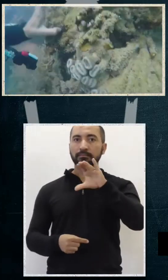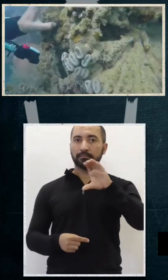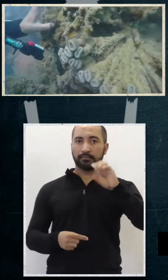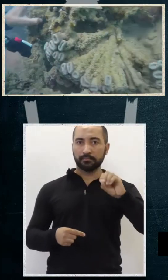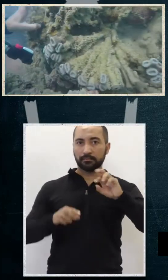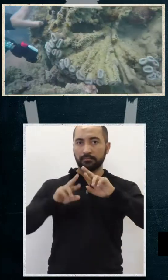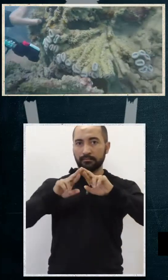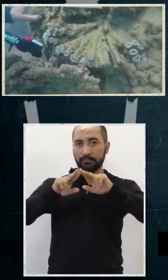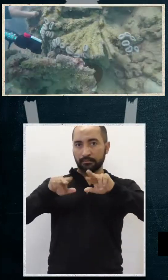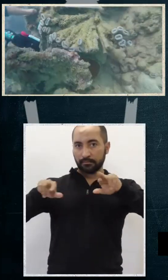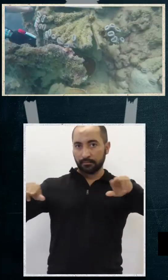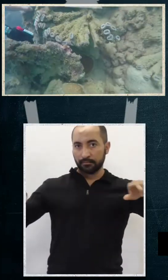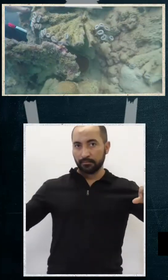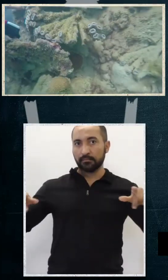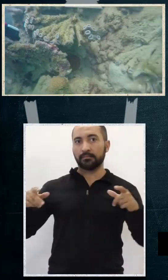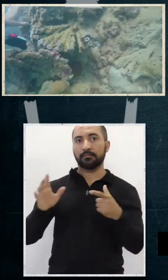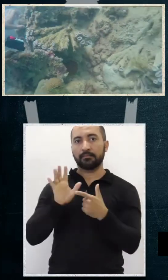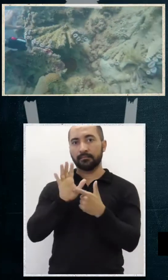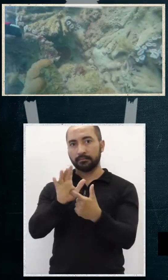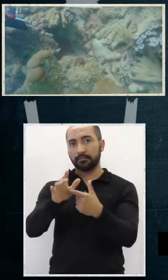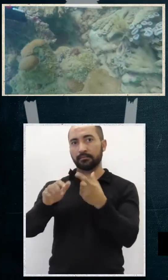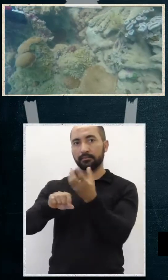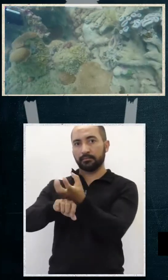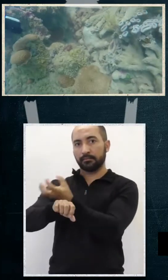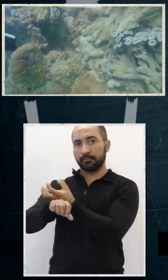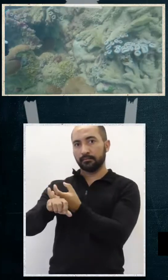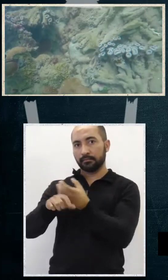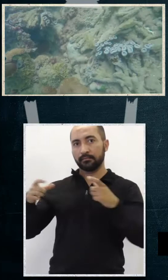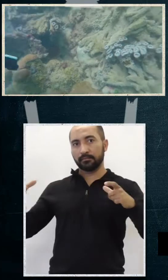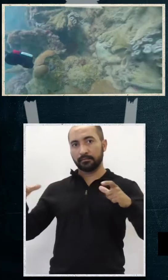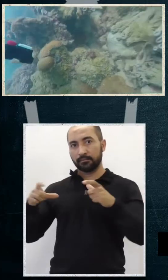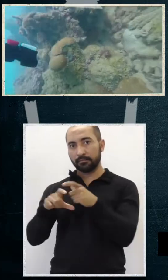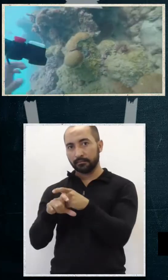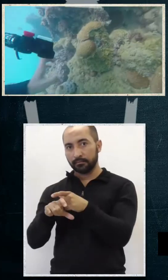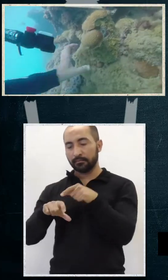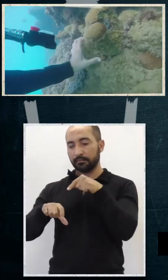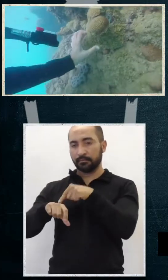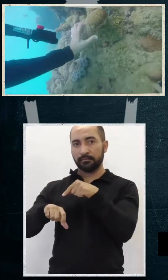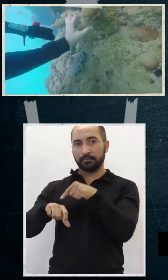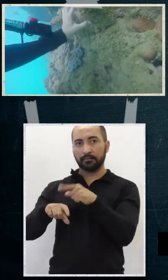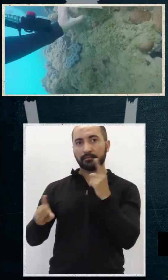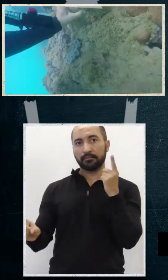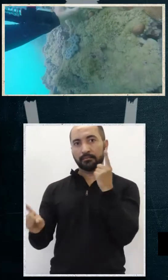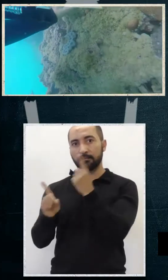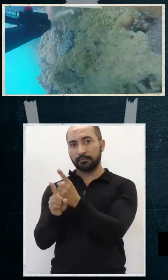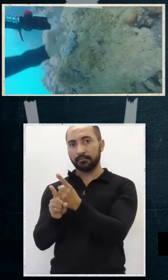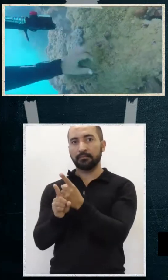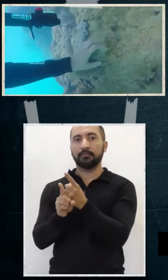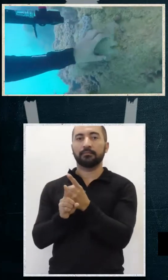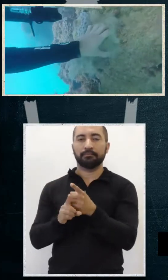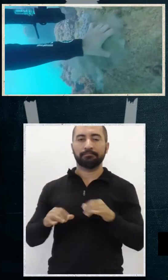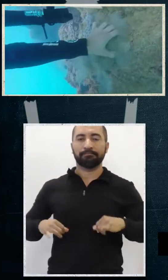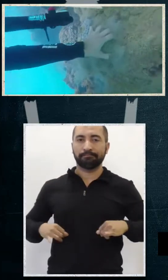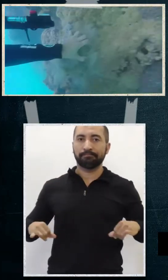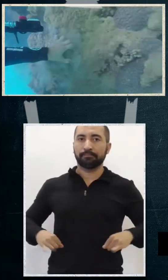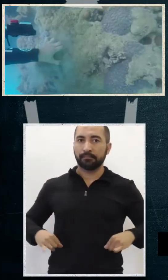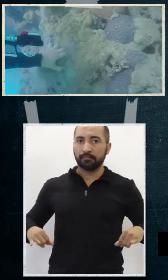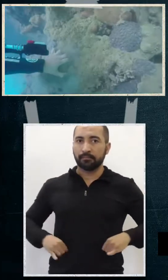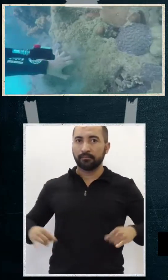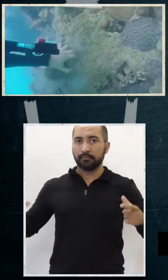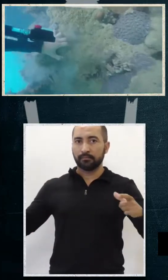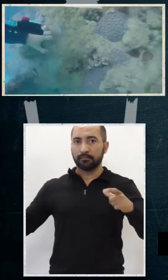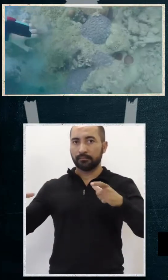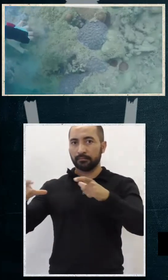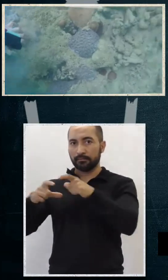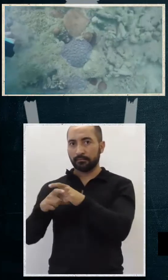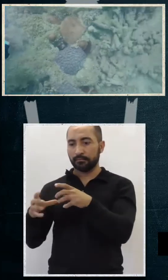da biodiversidade nacionais. E ela diz que as espécies que se encontram ameaçadas de extinção terão sua qualidade de vida melhorada até o ano 2020. Sendo assim,